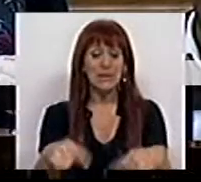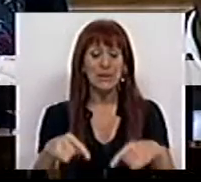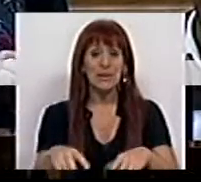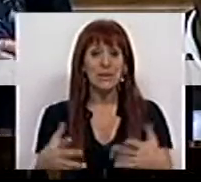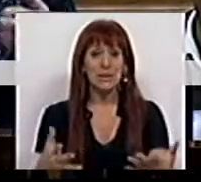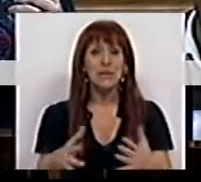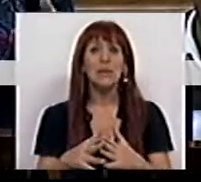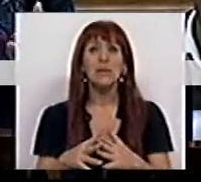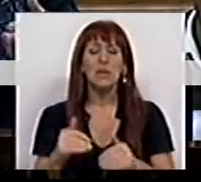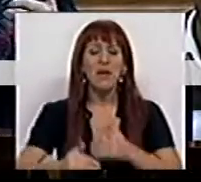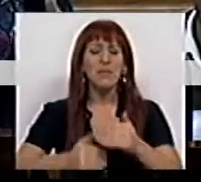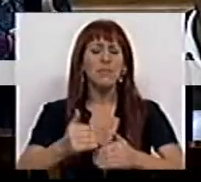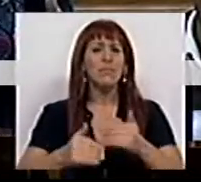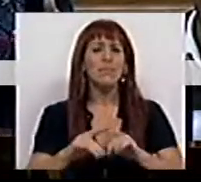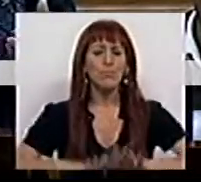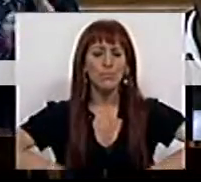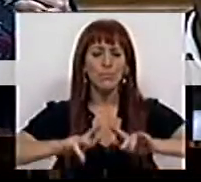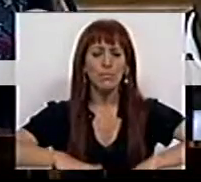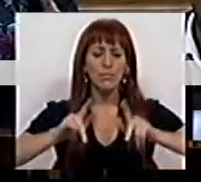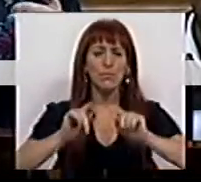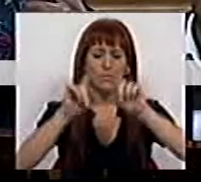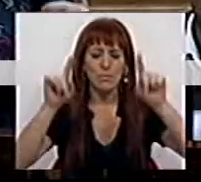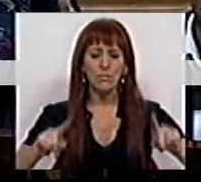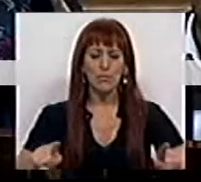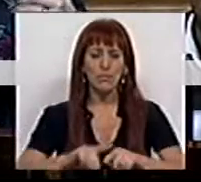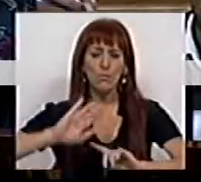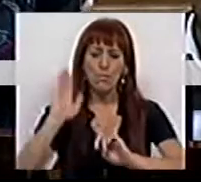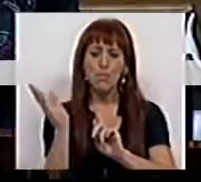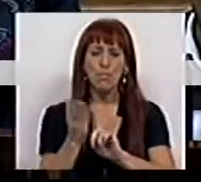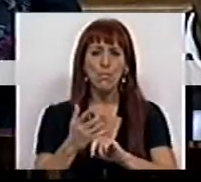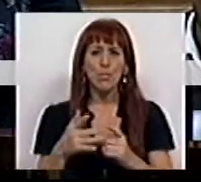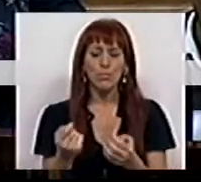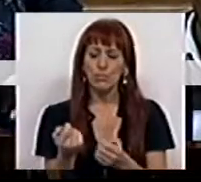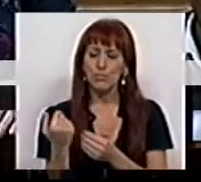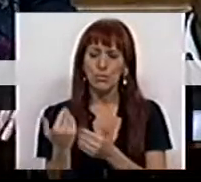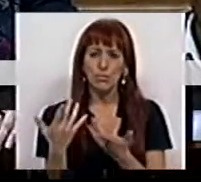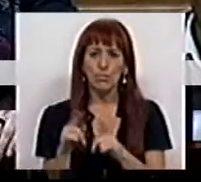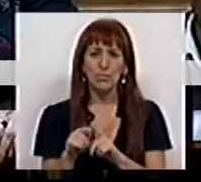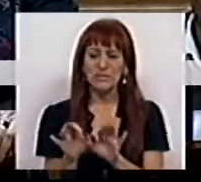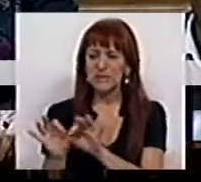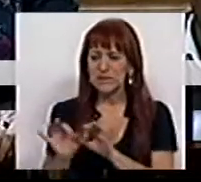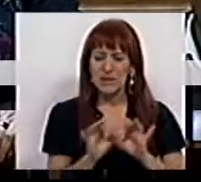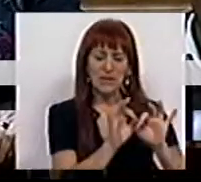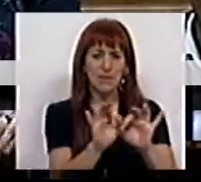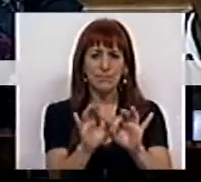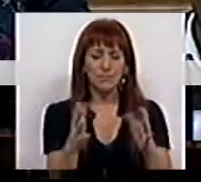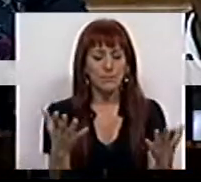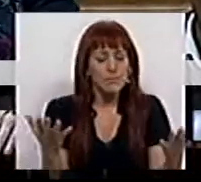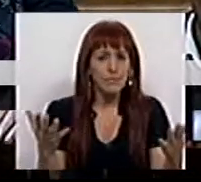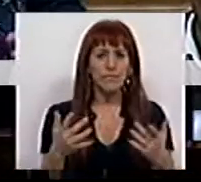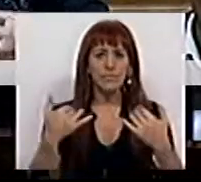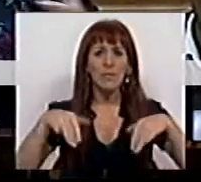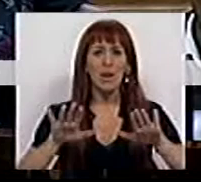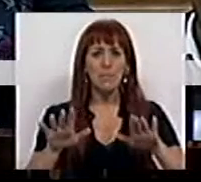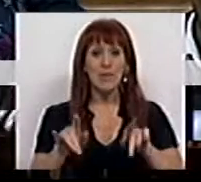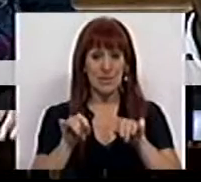desta tendencial evolução para um quadro penal crescentemente uniformizado. No